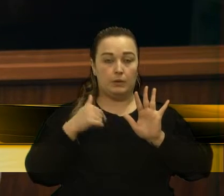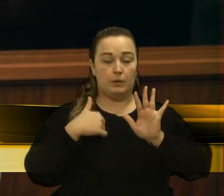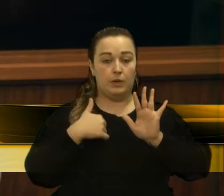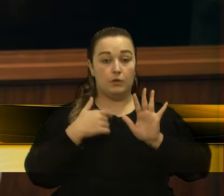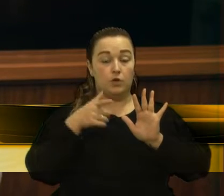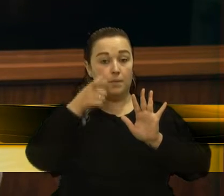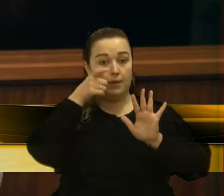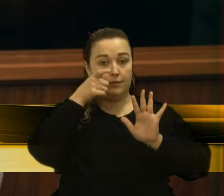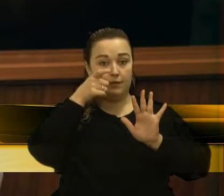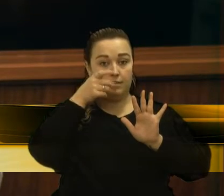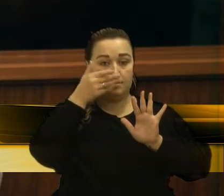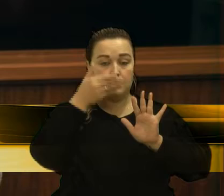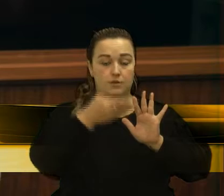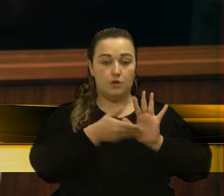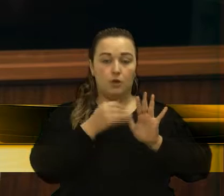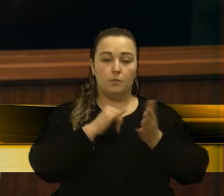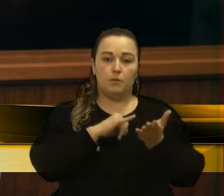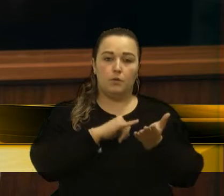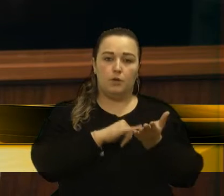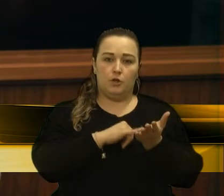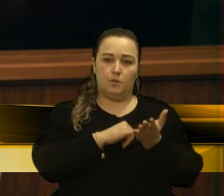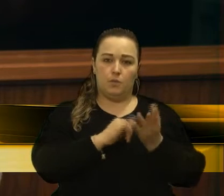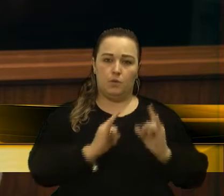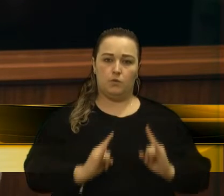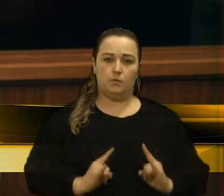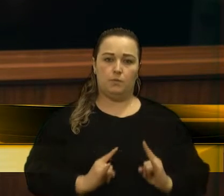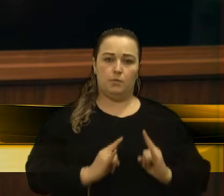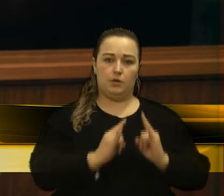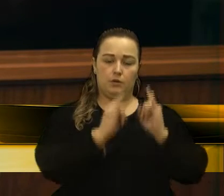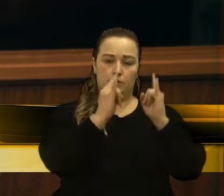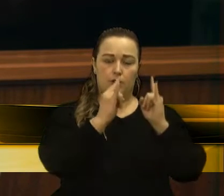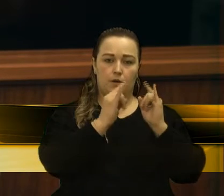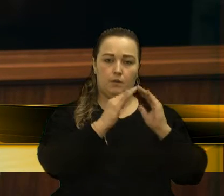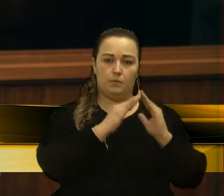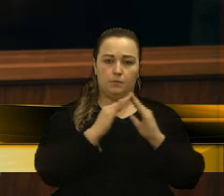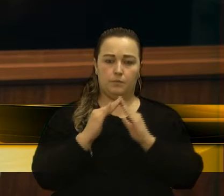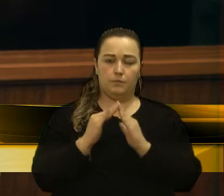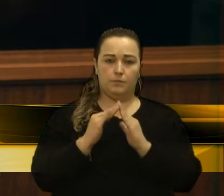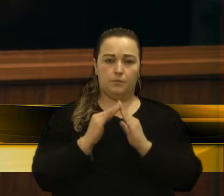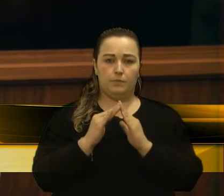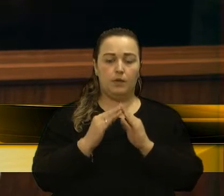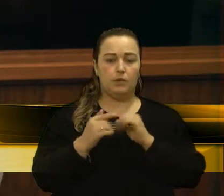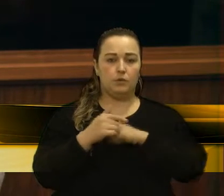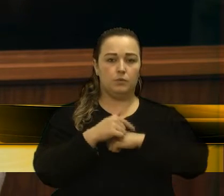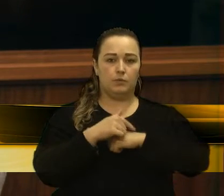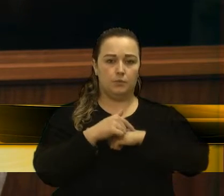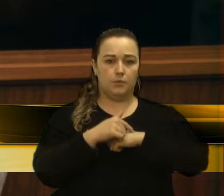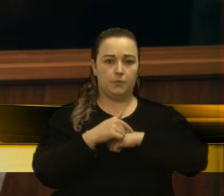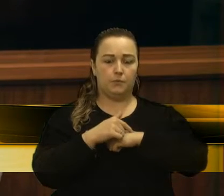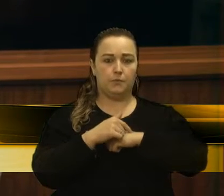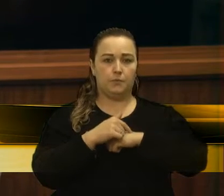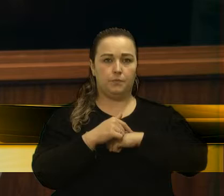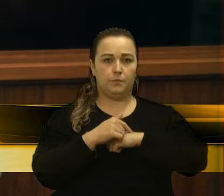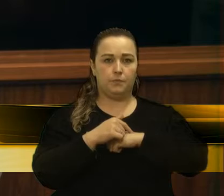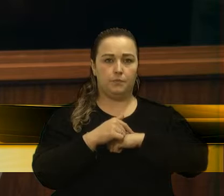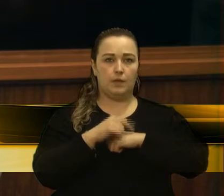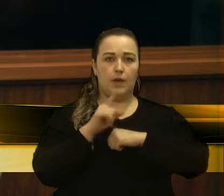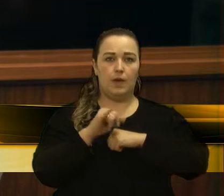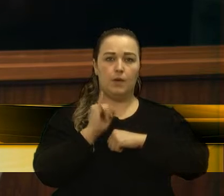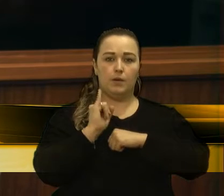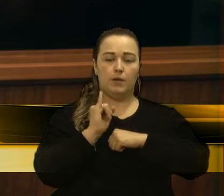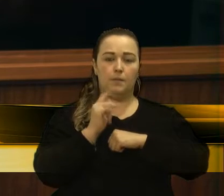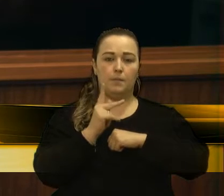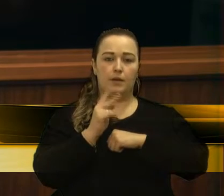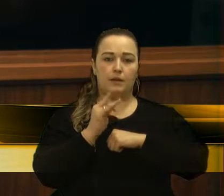para o imposto predial territorial urbano progressivo ao tempo, né? Que é o IPTU progressivo,